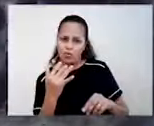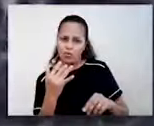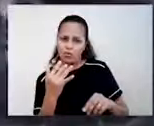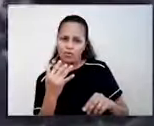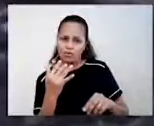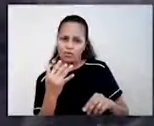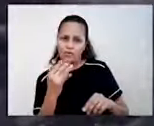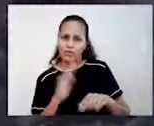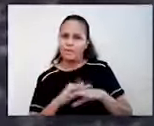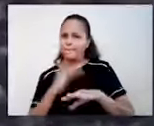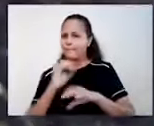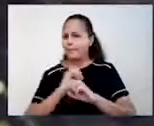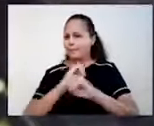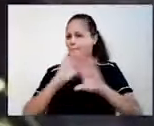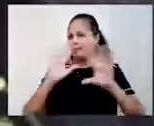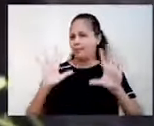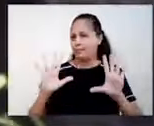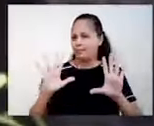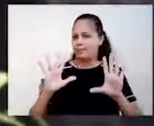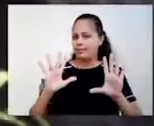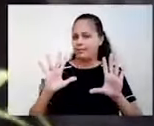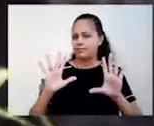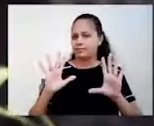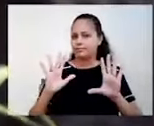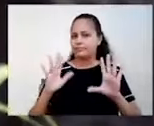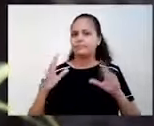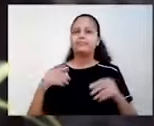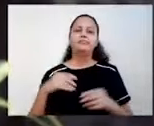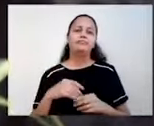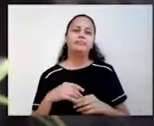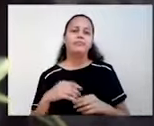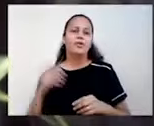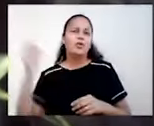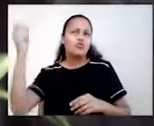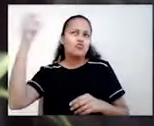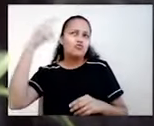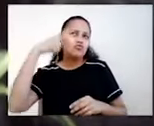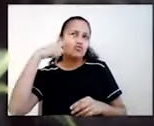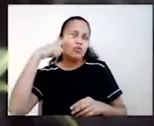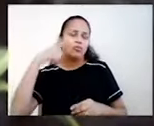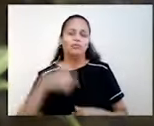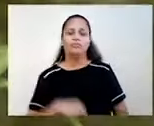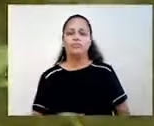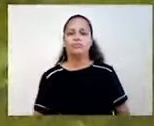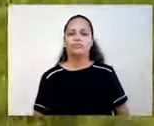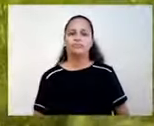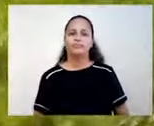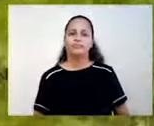o animal não tão escuro e com o fundo da pelagem aparente, principalmente com os raios de sol.